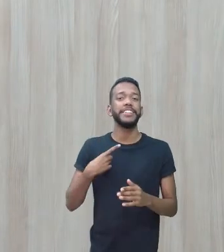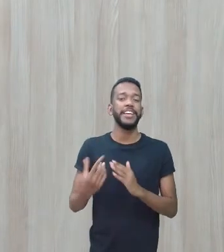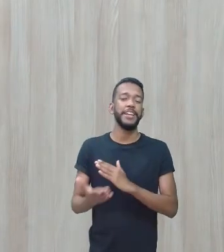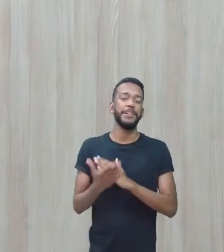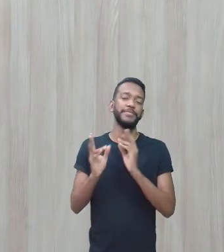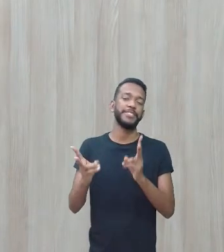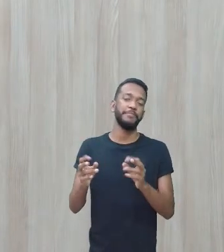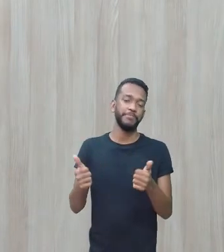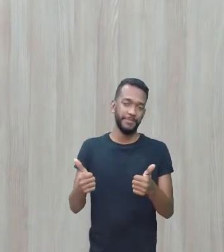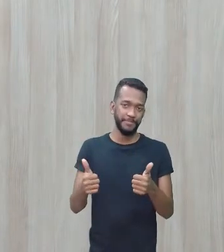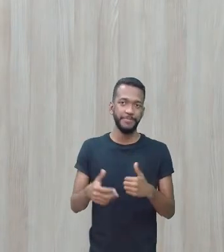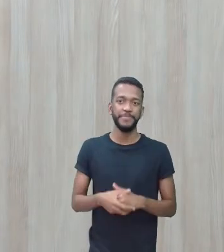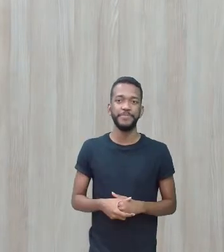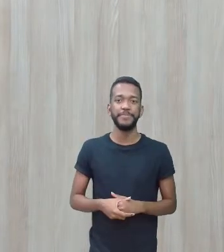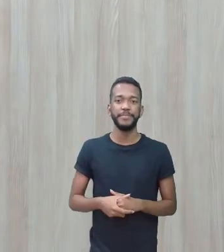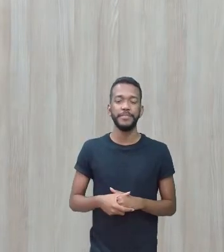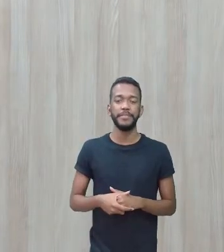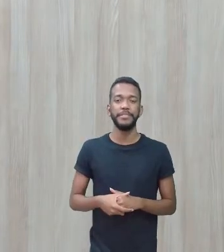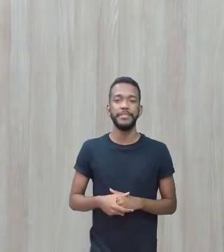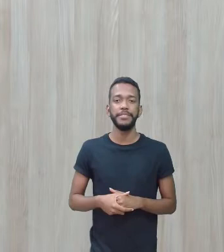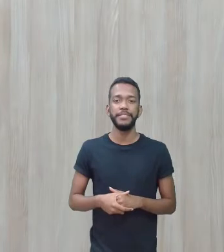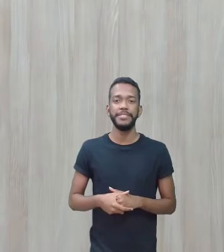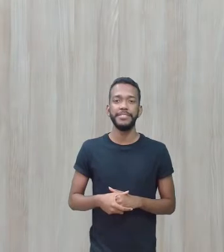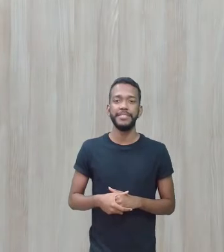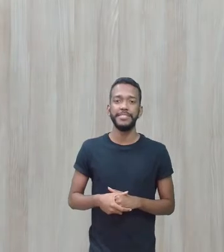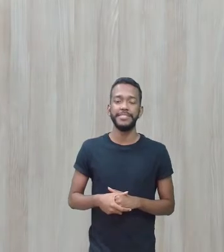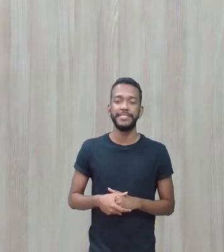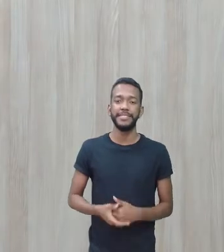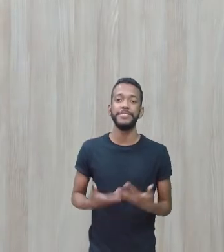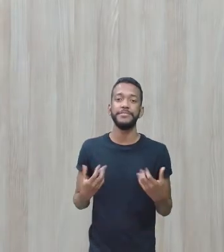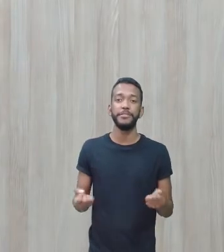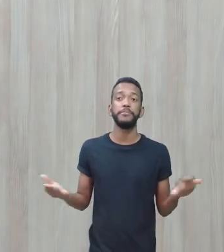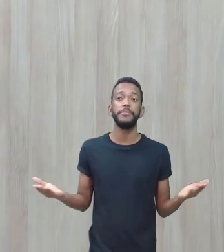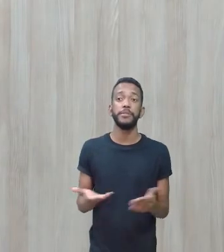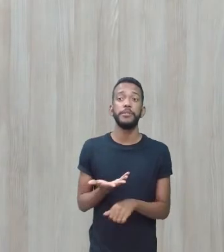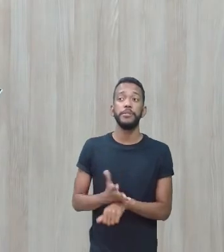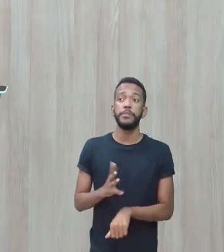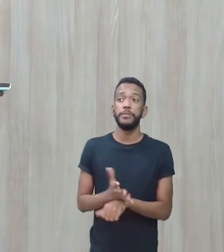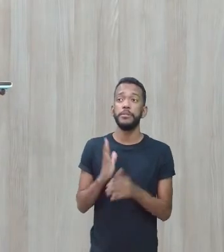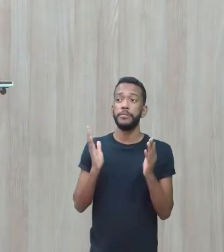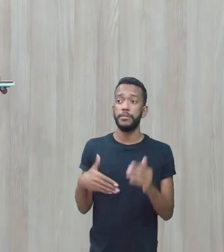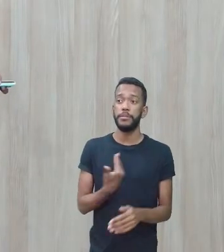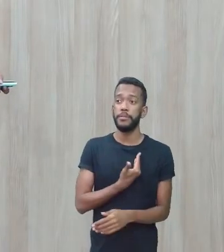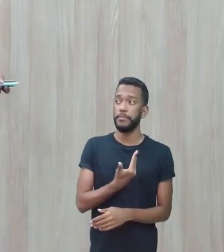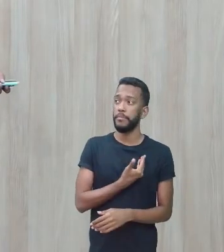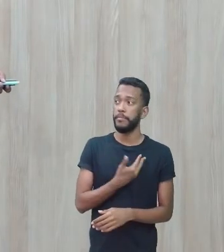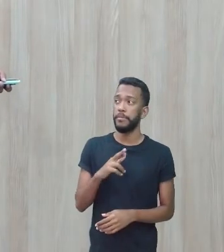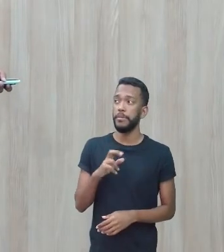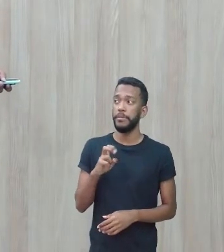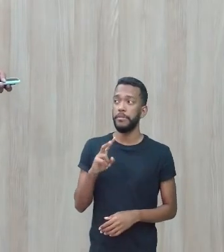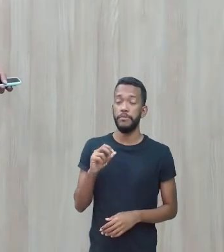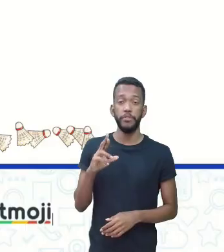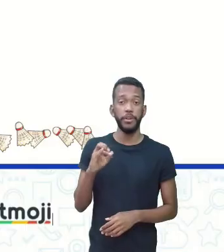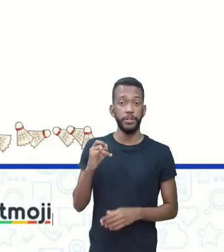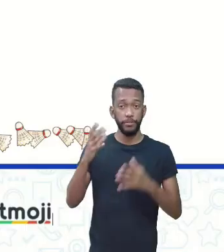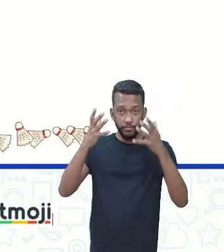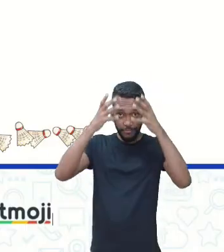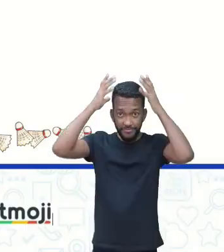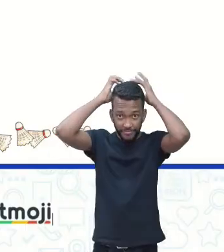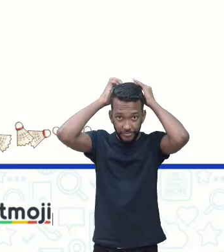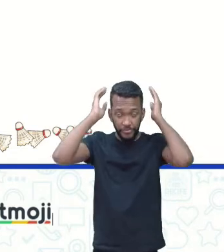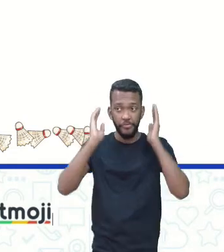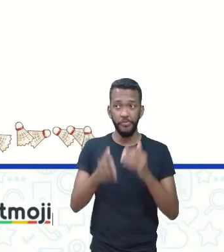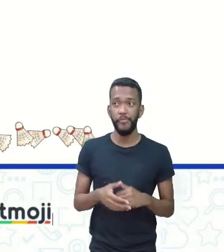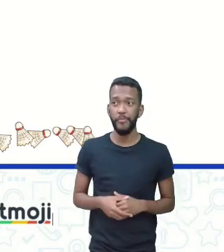sempre, certo? Então, nós agora vamos para a prática com nosso amigo Revoredo.